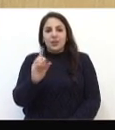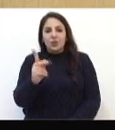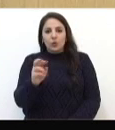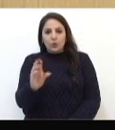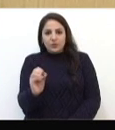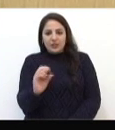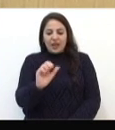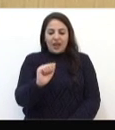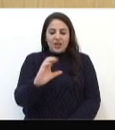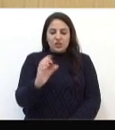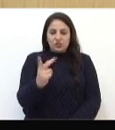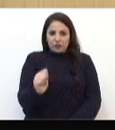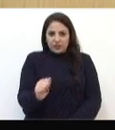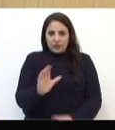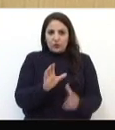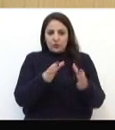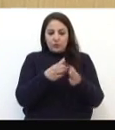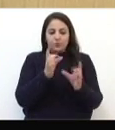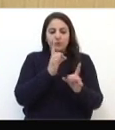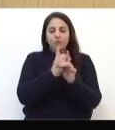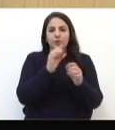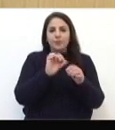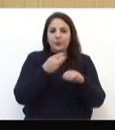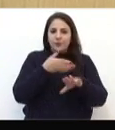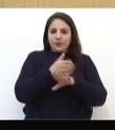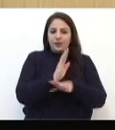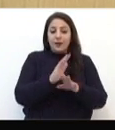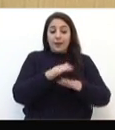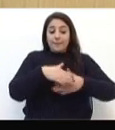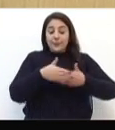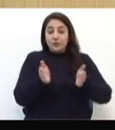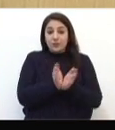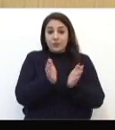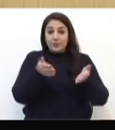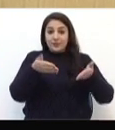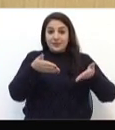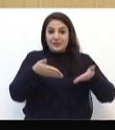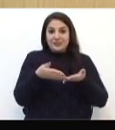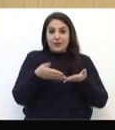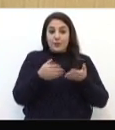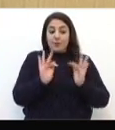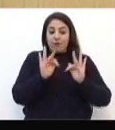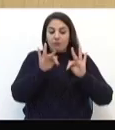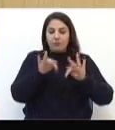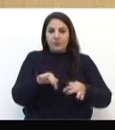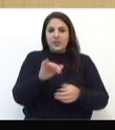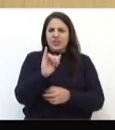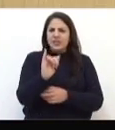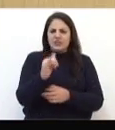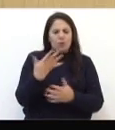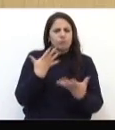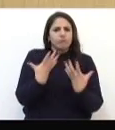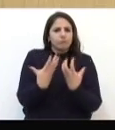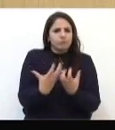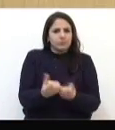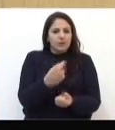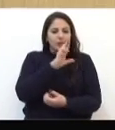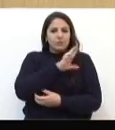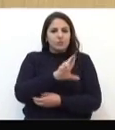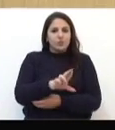Durante o encontro, foi aprovado o parecer para a abertura da Frente Parlamentar Mista de Combate à Intolerância